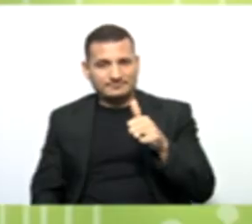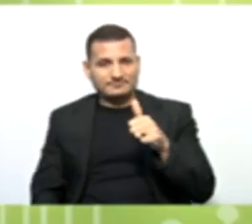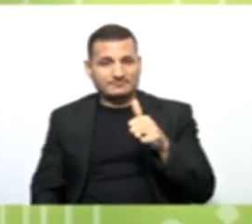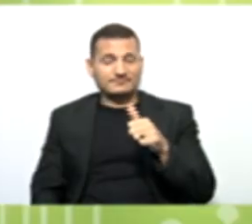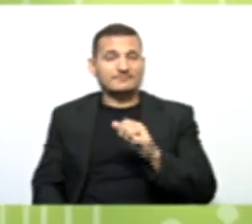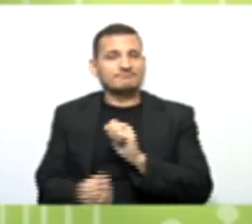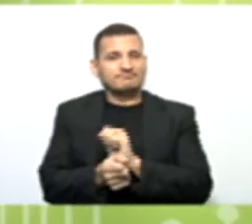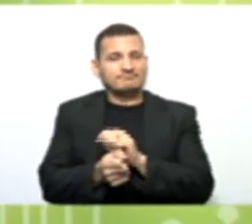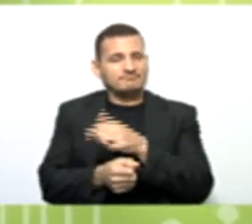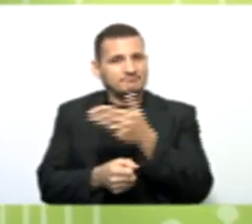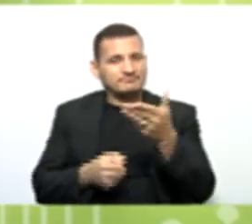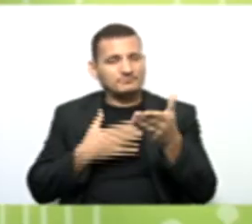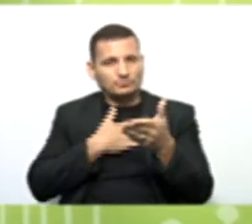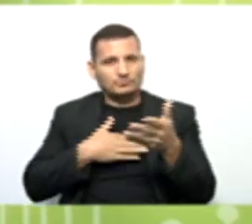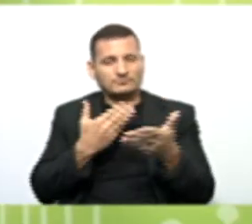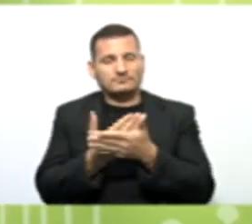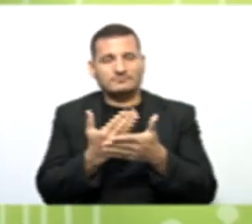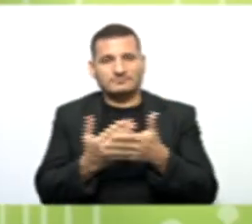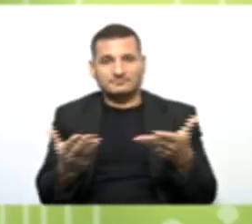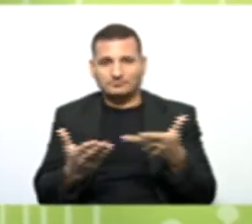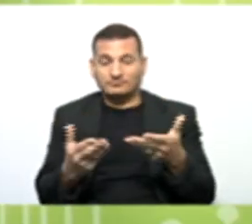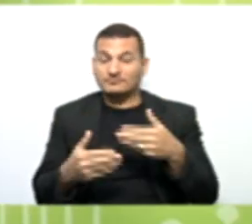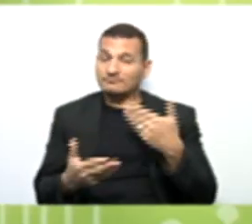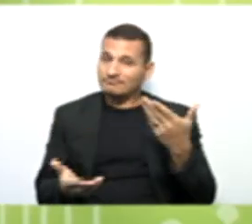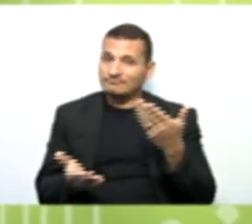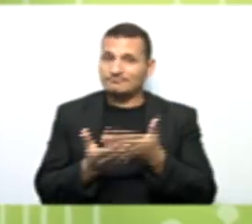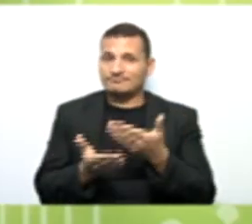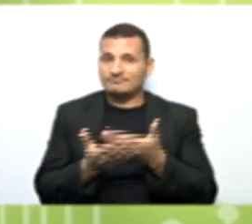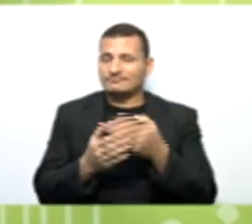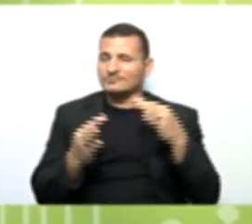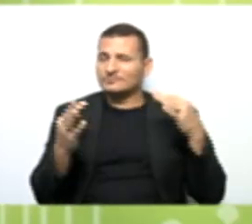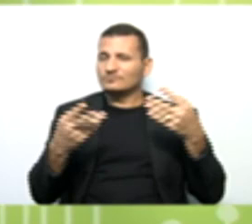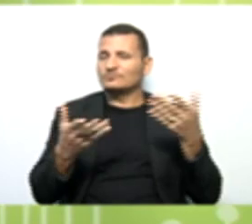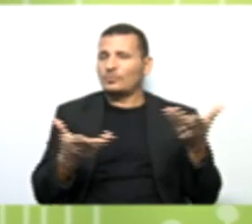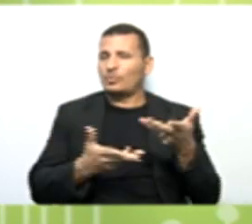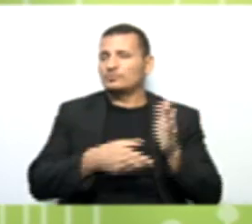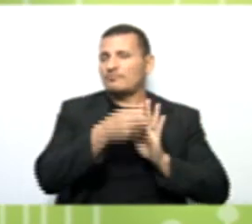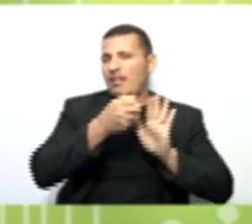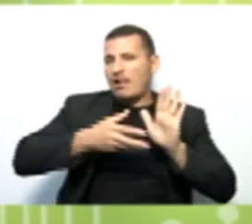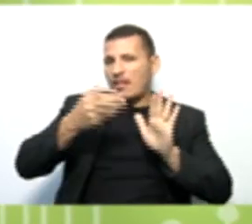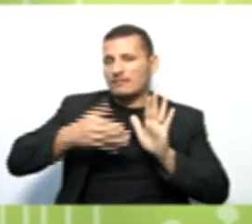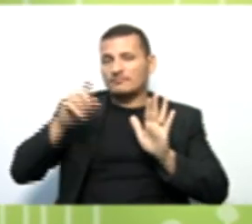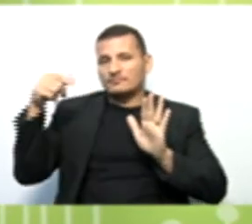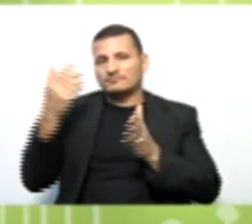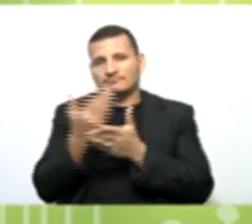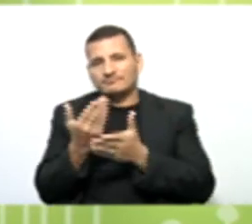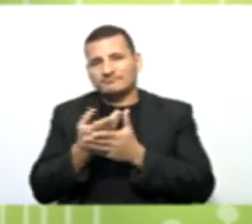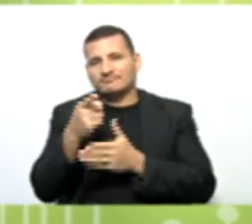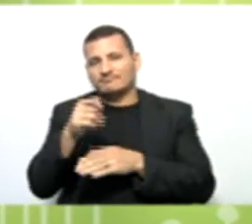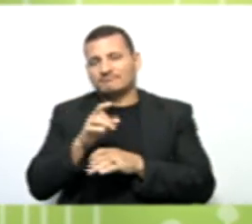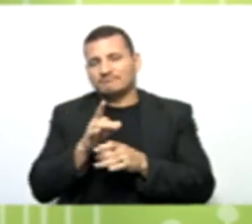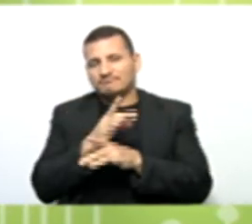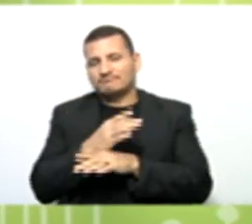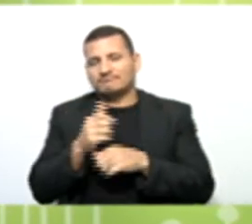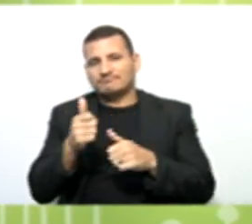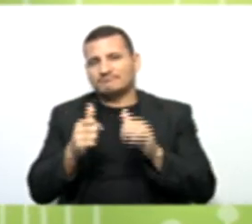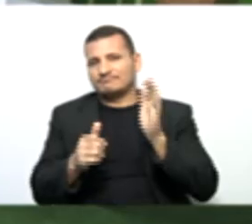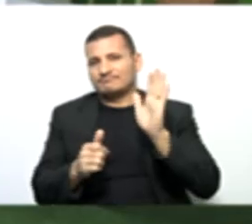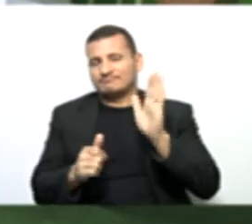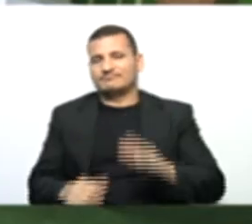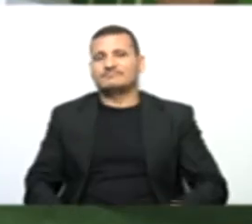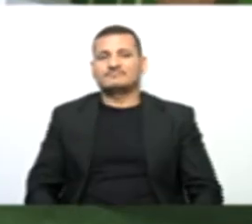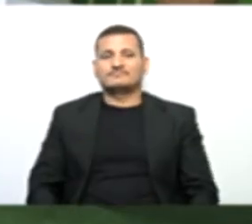espero que vocês tenham gostado da aula de hoje, estudem tudo que foi abordado aqui para a próxima aula vocês chegarem afiados, beleza? Até a próxima